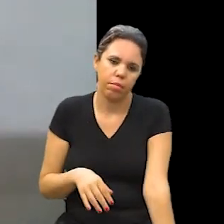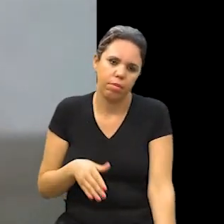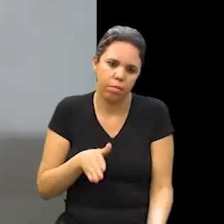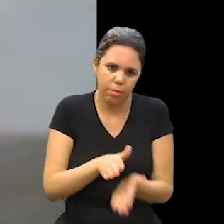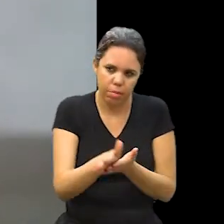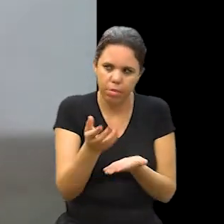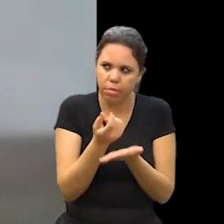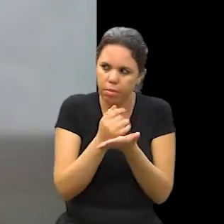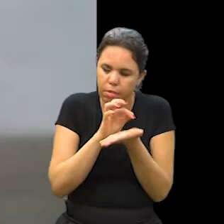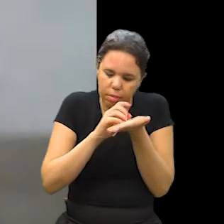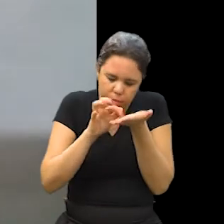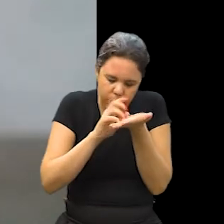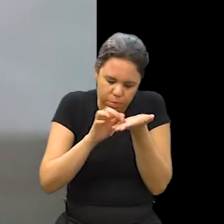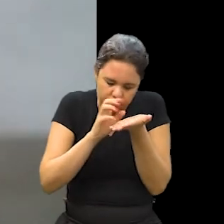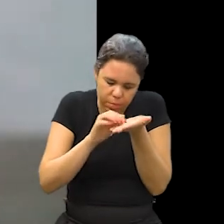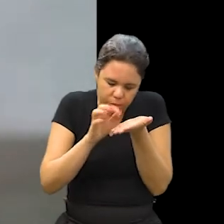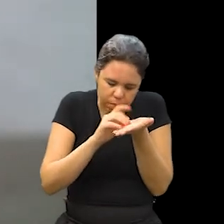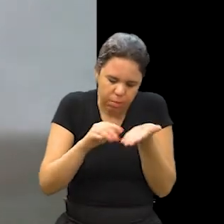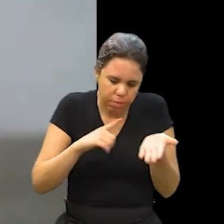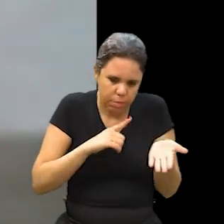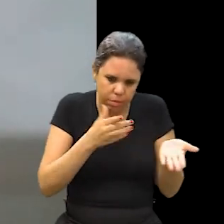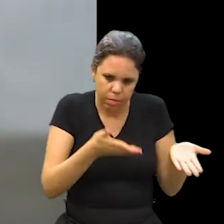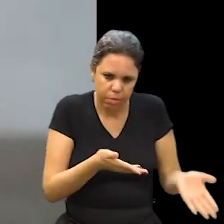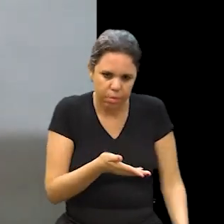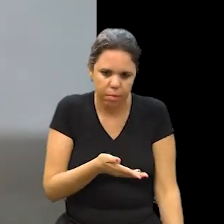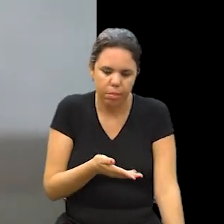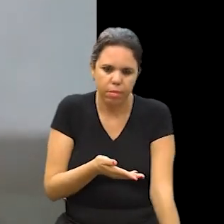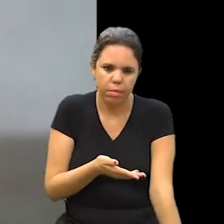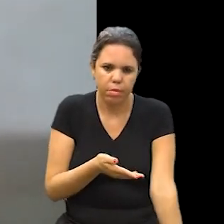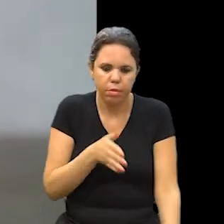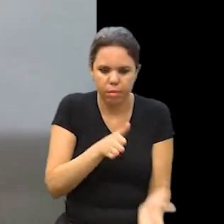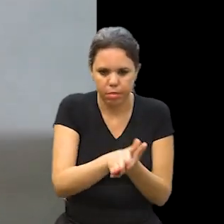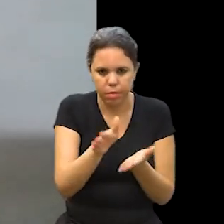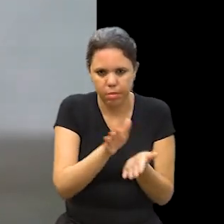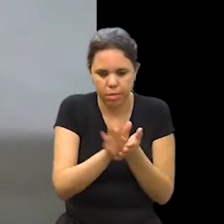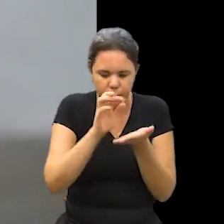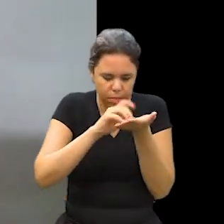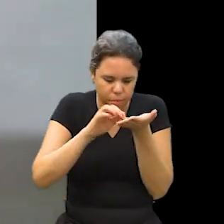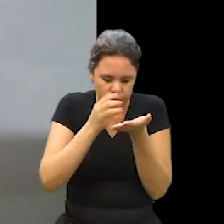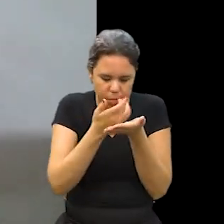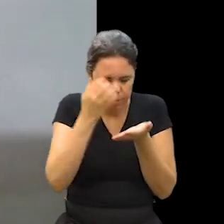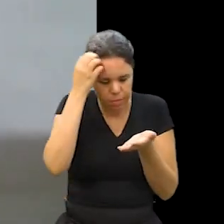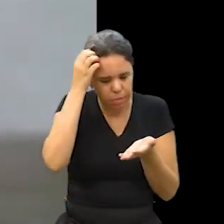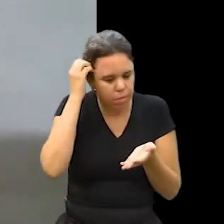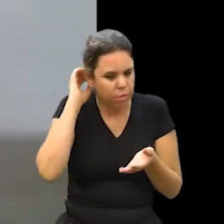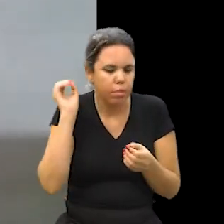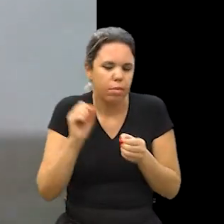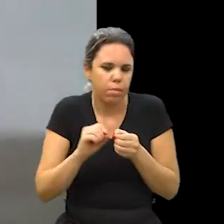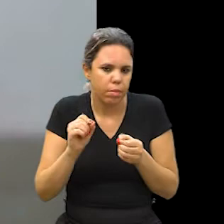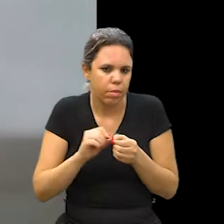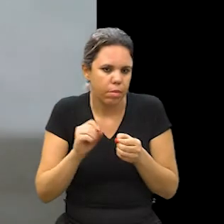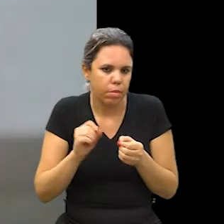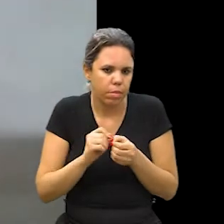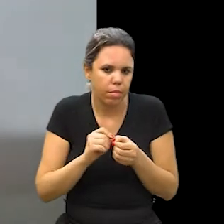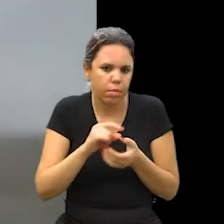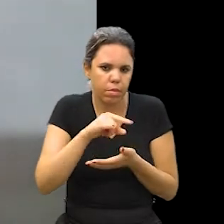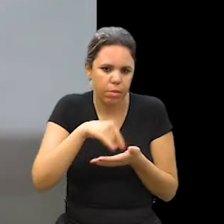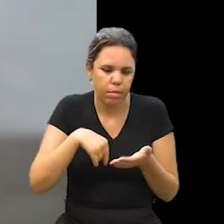em braille, que também a gente tem aqui a gráfica em braille, né, que a gente faz cardápios